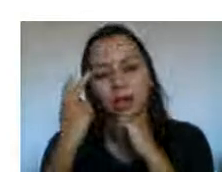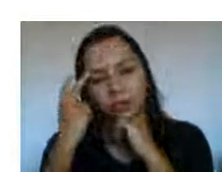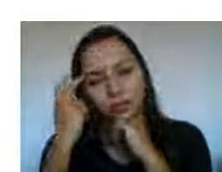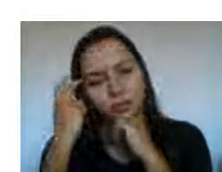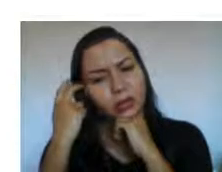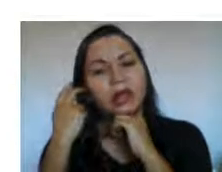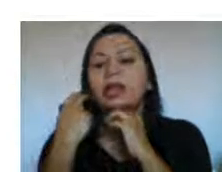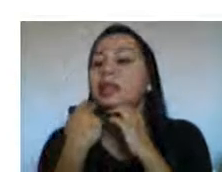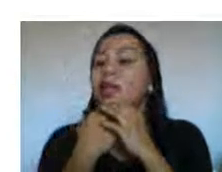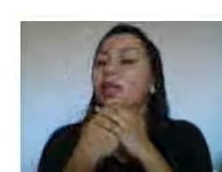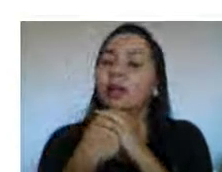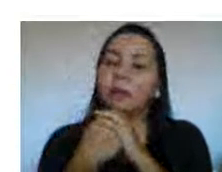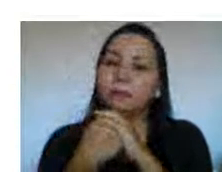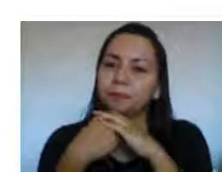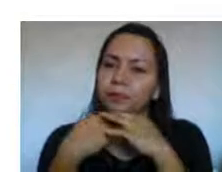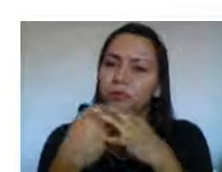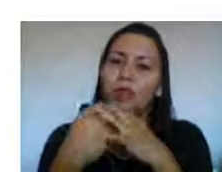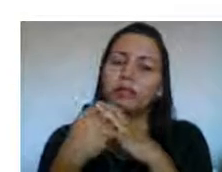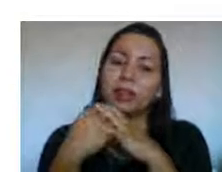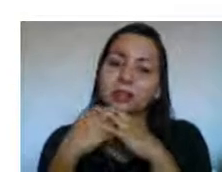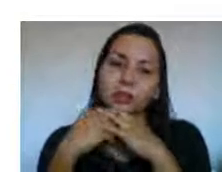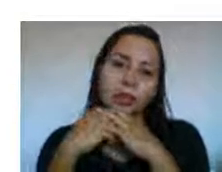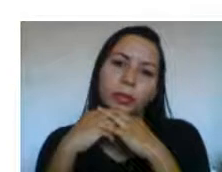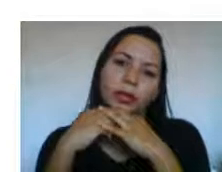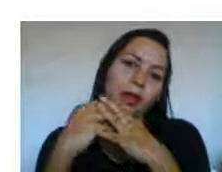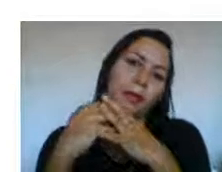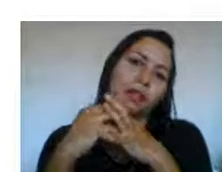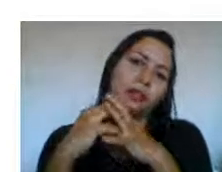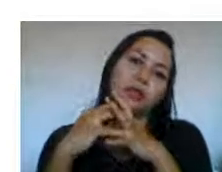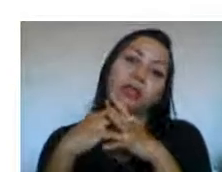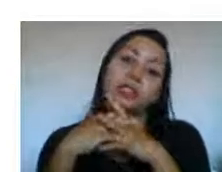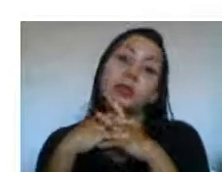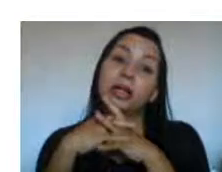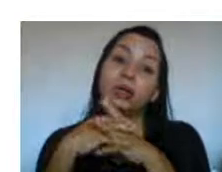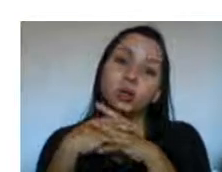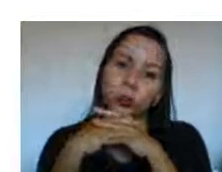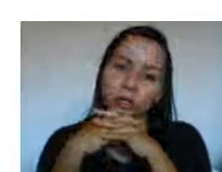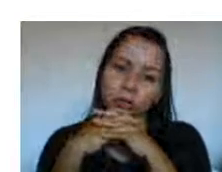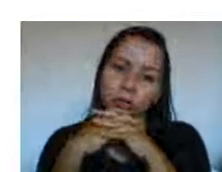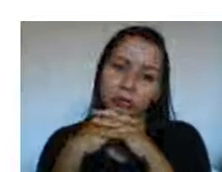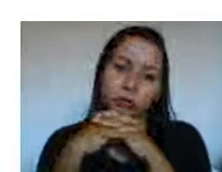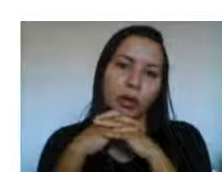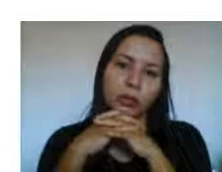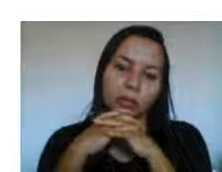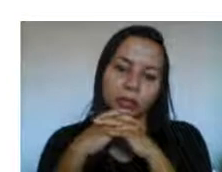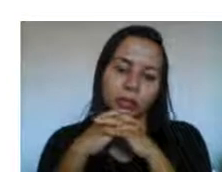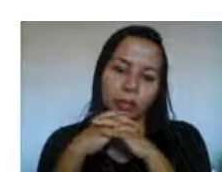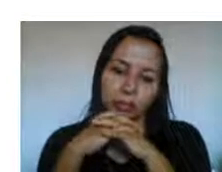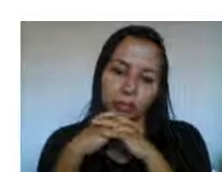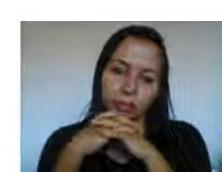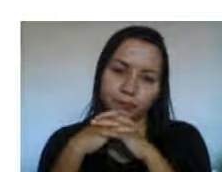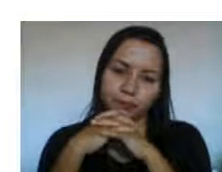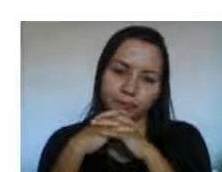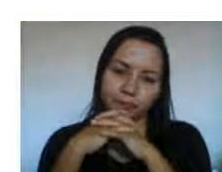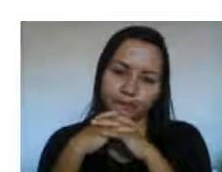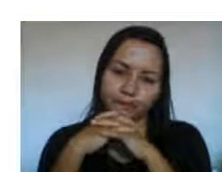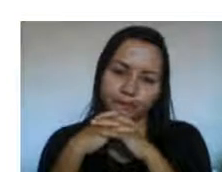essas imagens e façam aí uma interpretação, façam uma leitura visual dessas